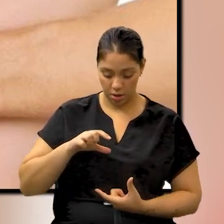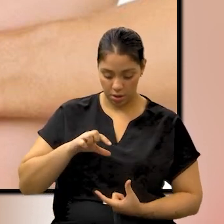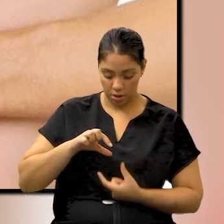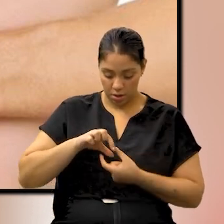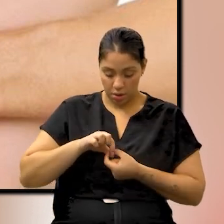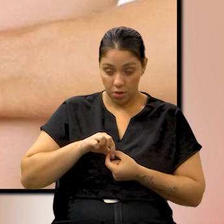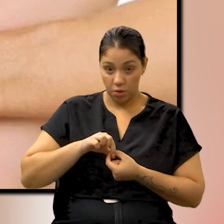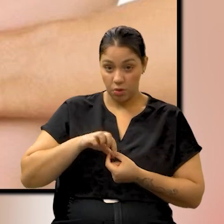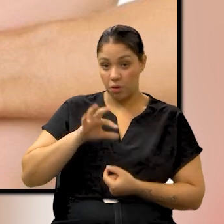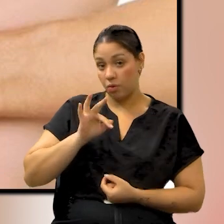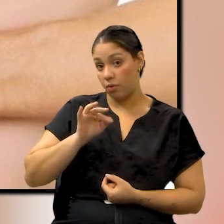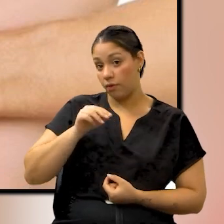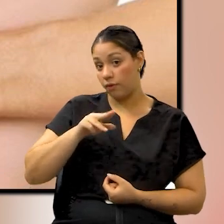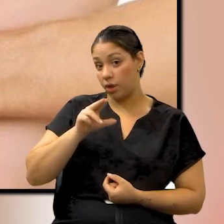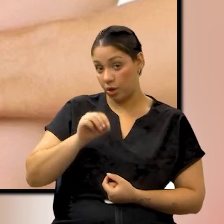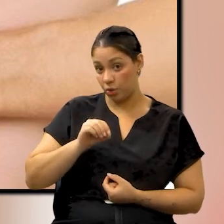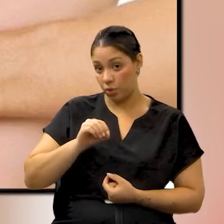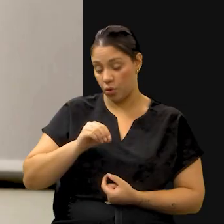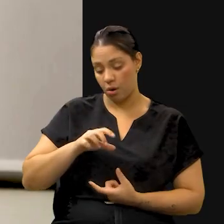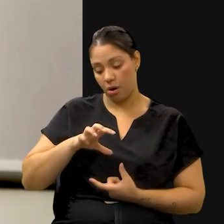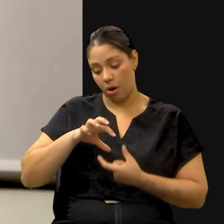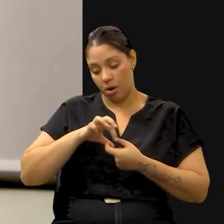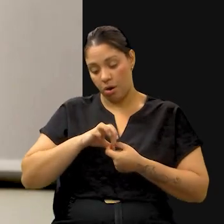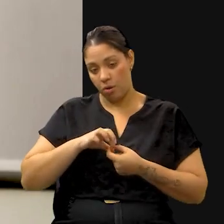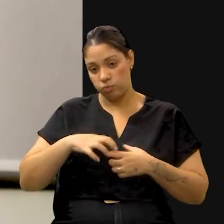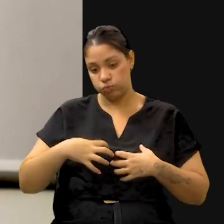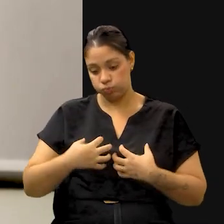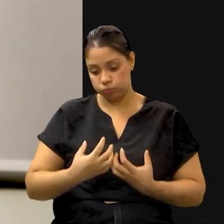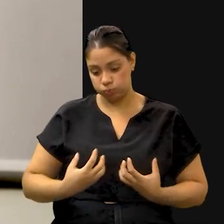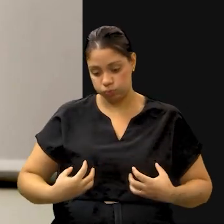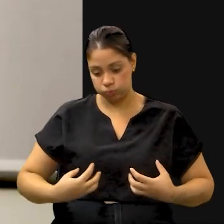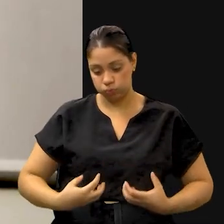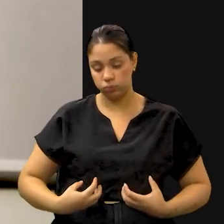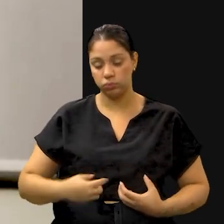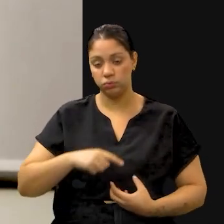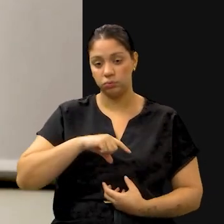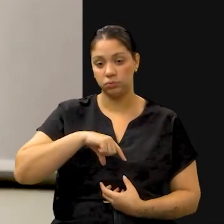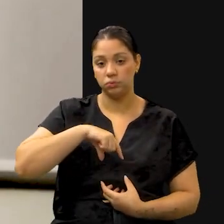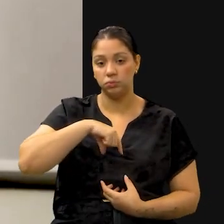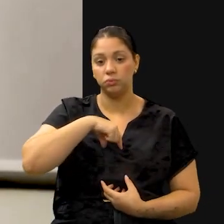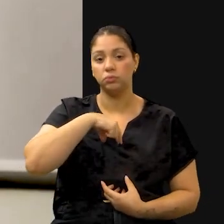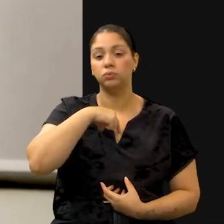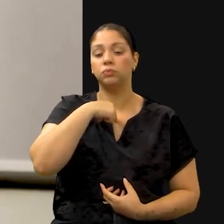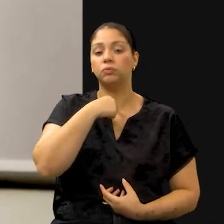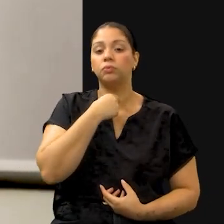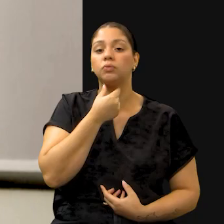com o intestino fino, com o estômago, com o esôfago e aí a boca.